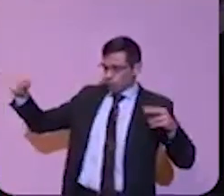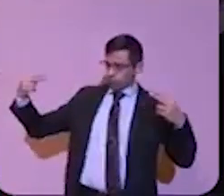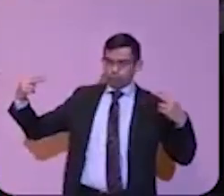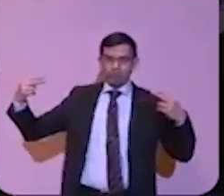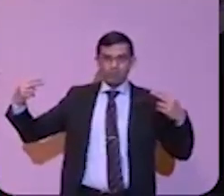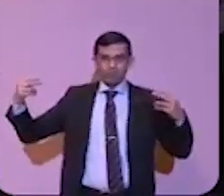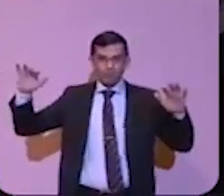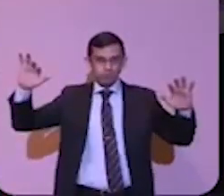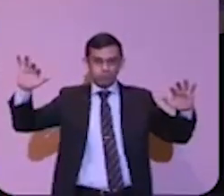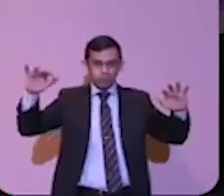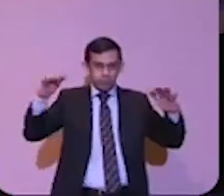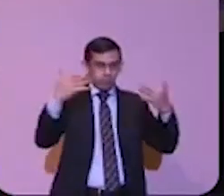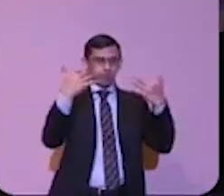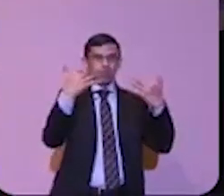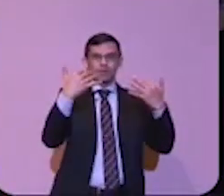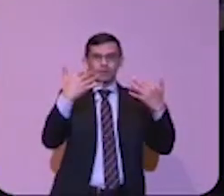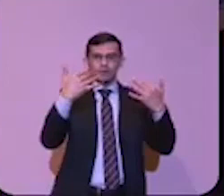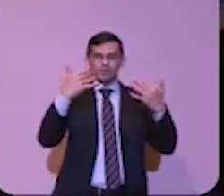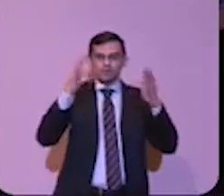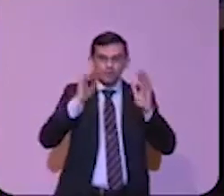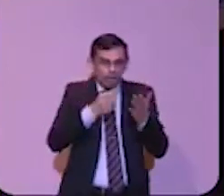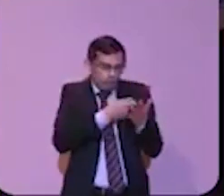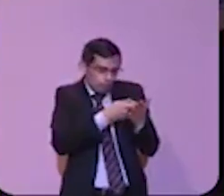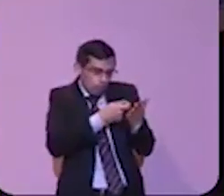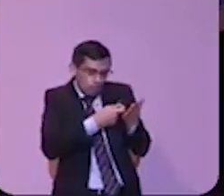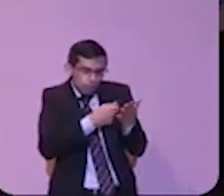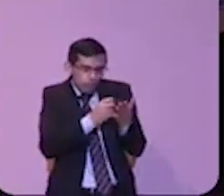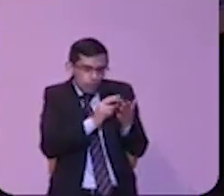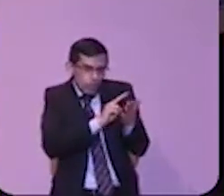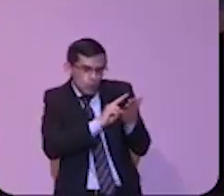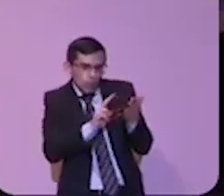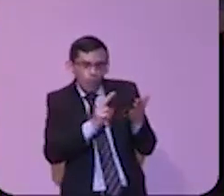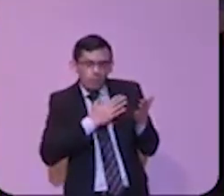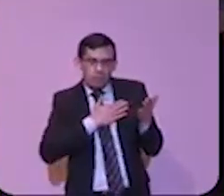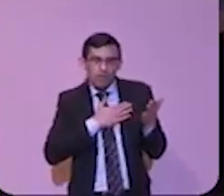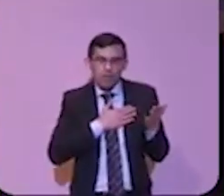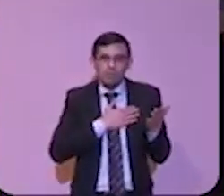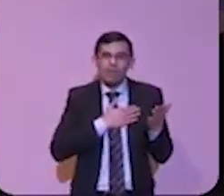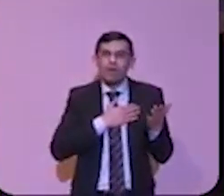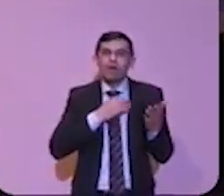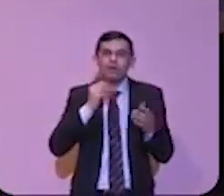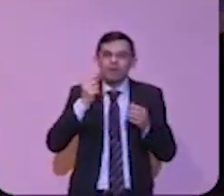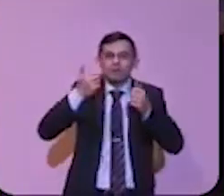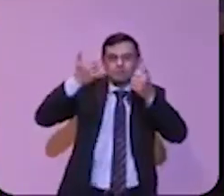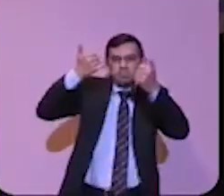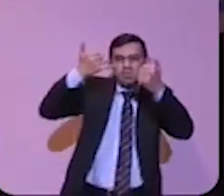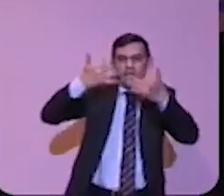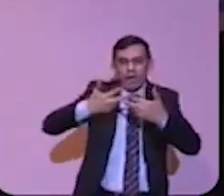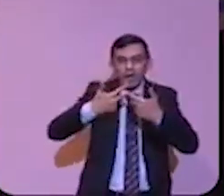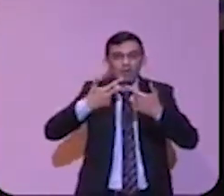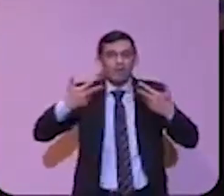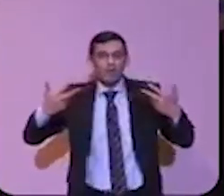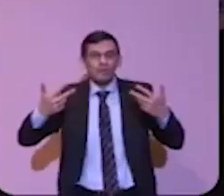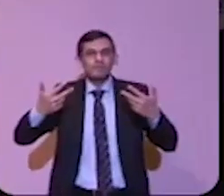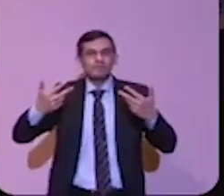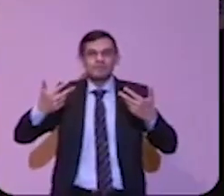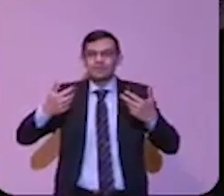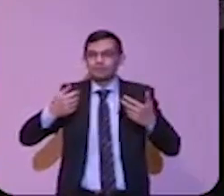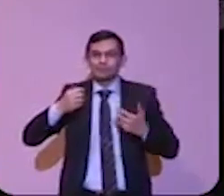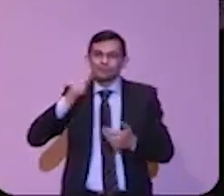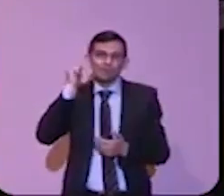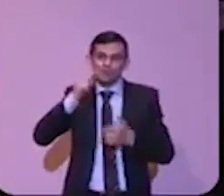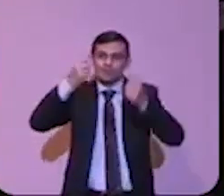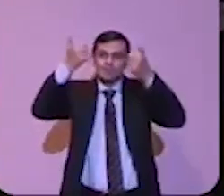olhando, parecia que todo mundo já estava anotando o meu nome para tentar explicar algo que não era